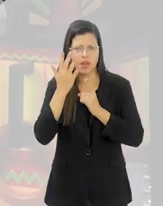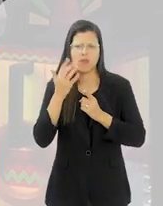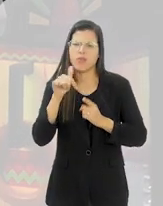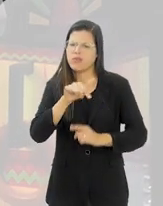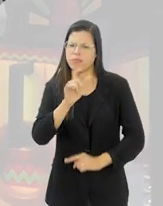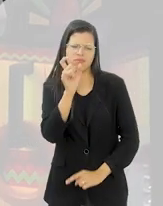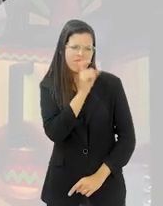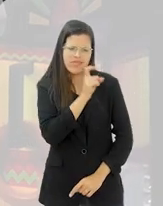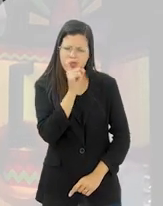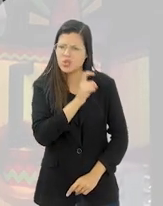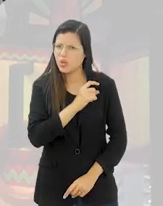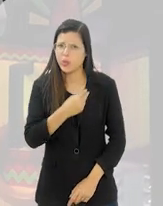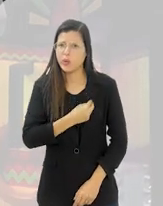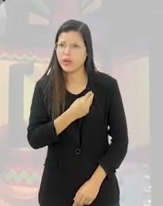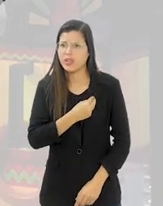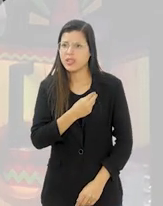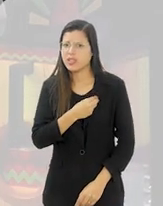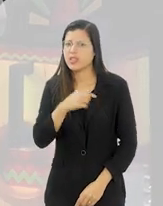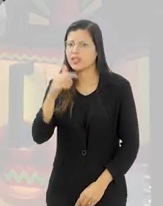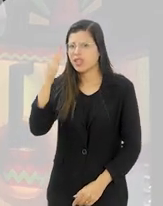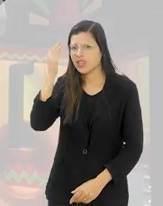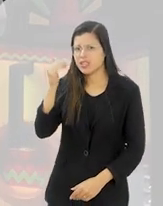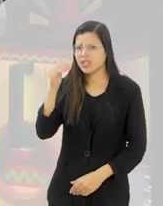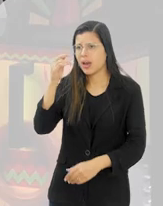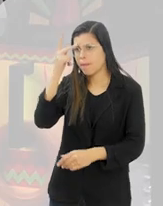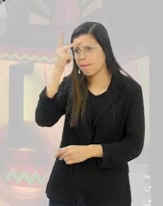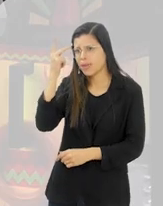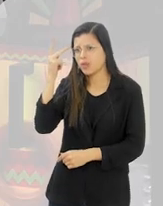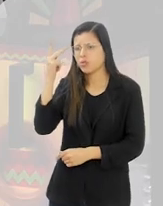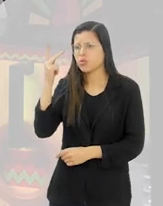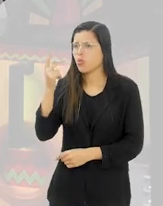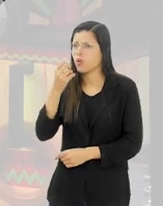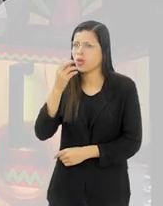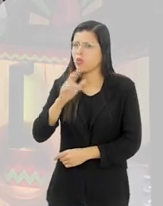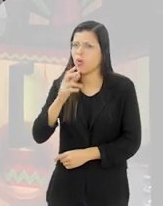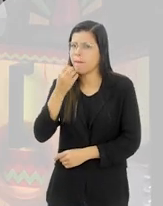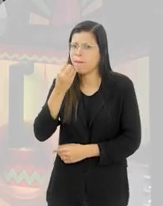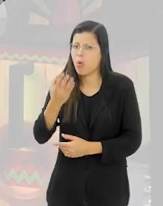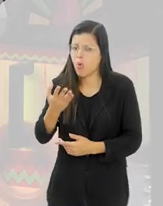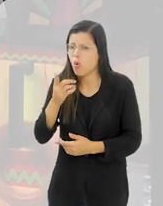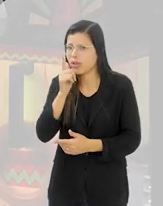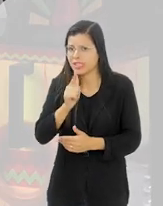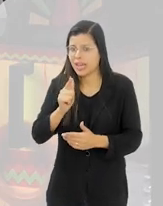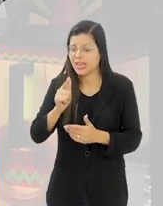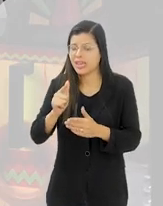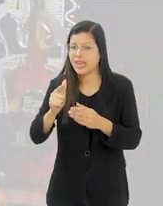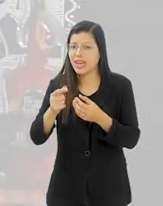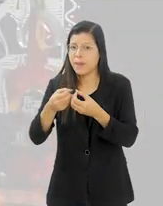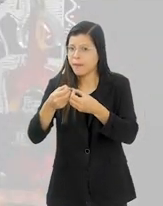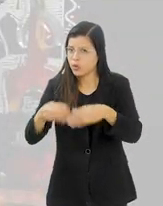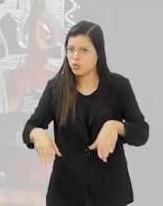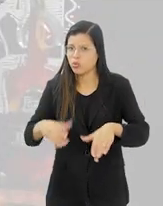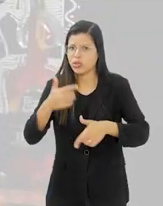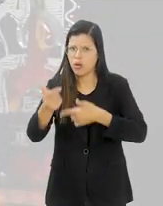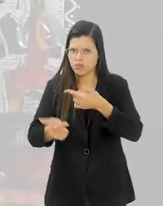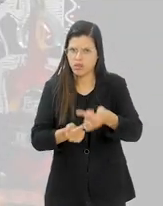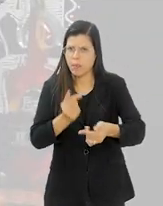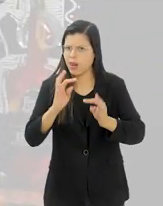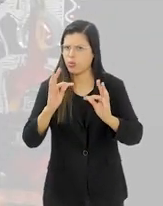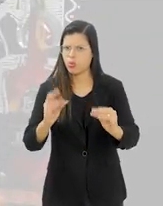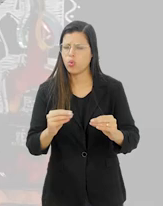prepotência e não existe isso. A gente sabe que um ferreiro pode, se ele não for bom, ele estraga todo o teu trabalho. Eu acho muito importante você